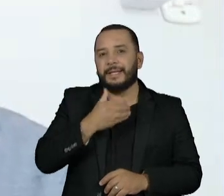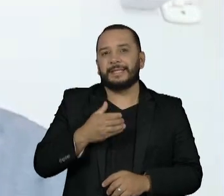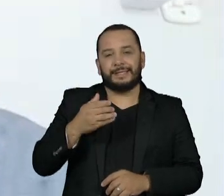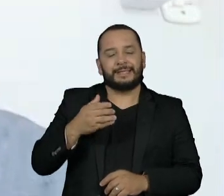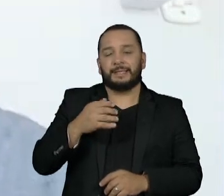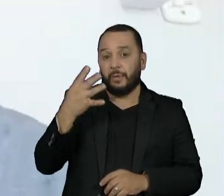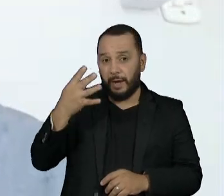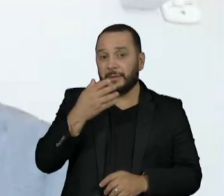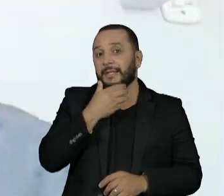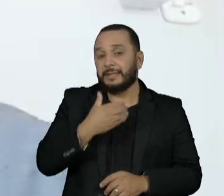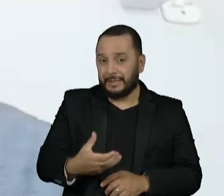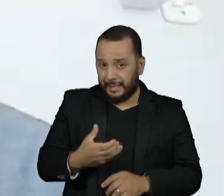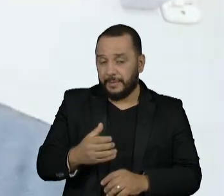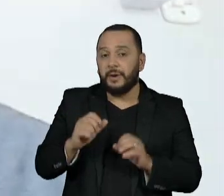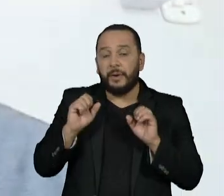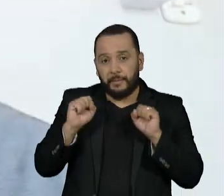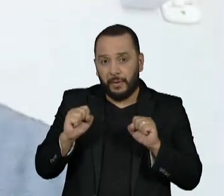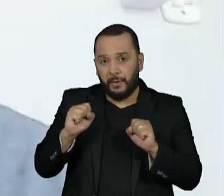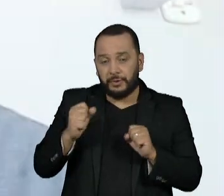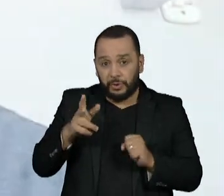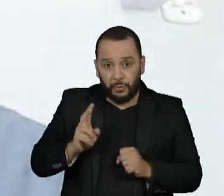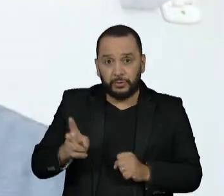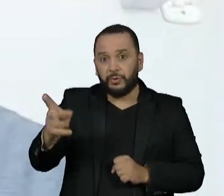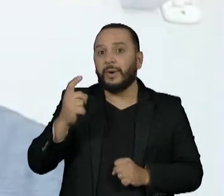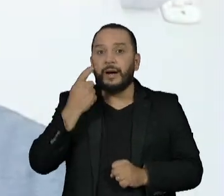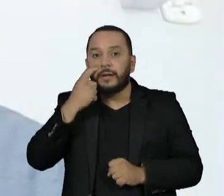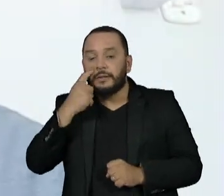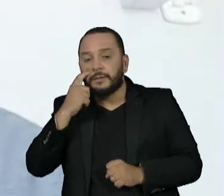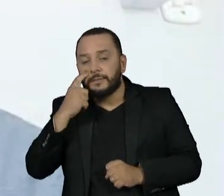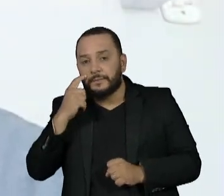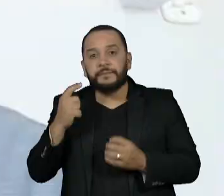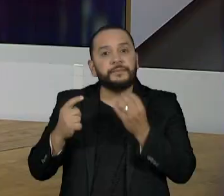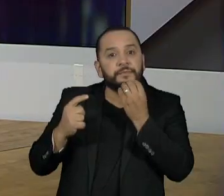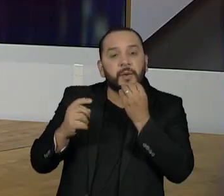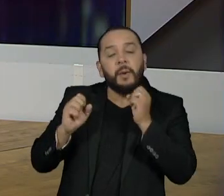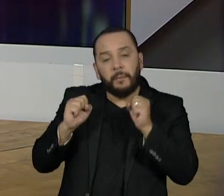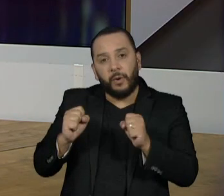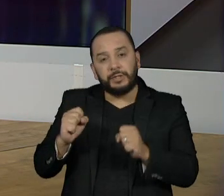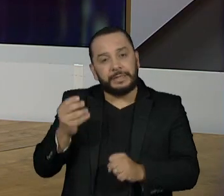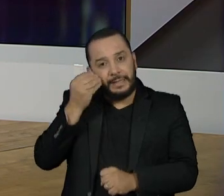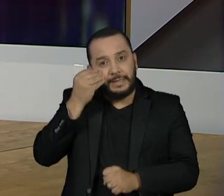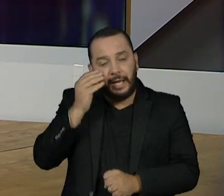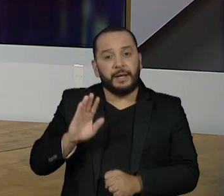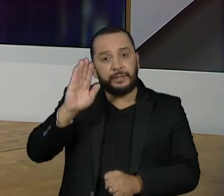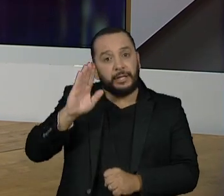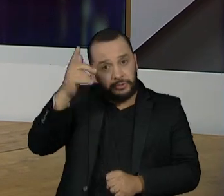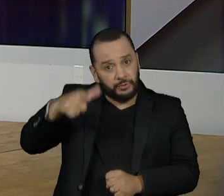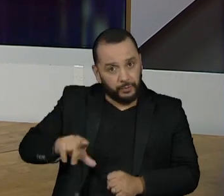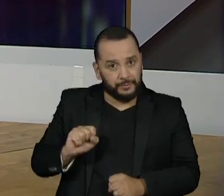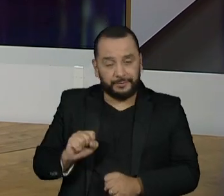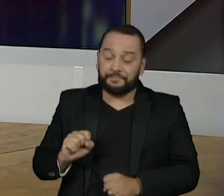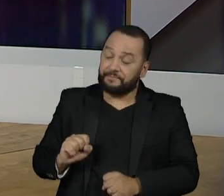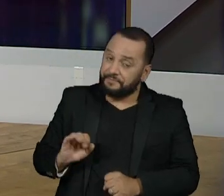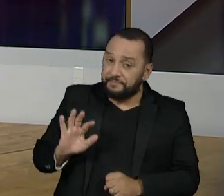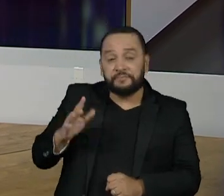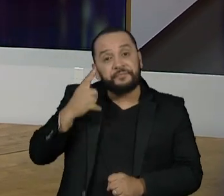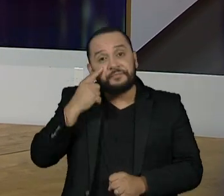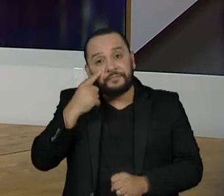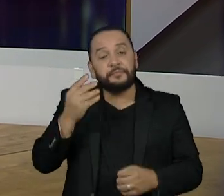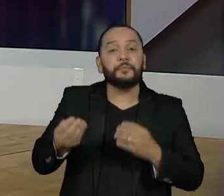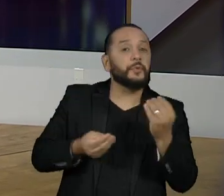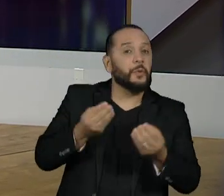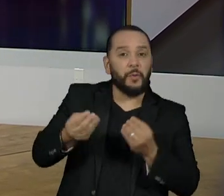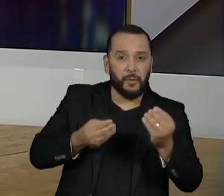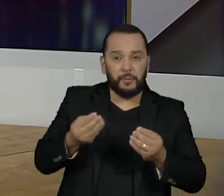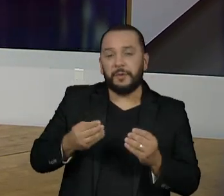o Alcolumbre no Senado e o Rodrigo Maia na Câmara podem tentar uma reeleição. Esse é um movimento decisivo para a formação de uma frente